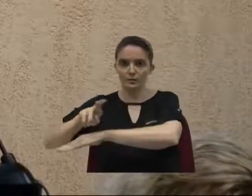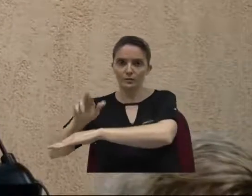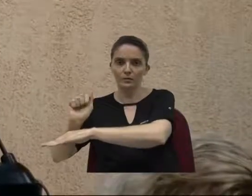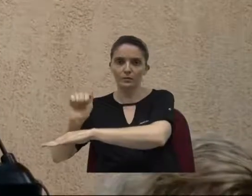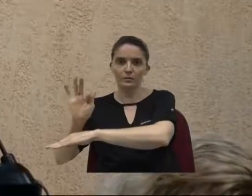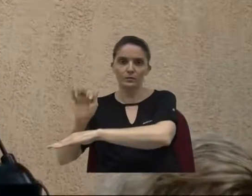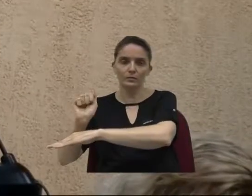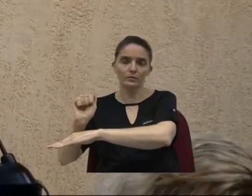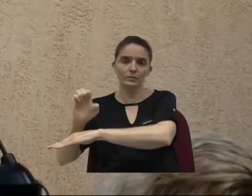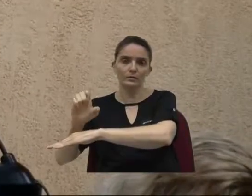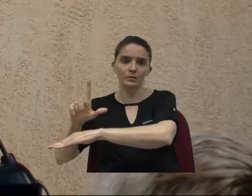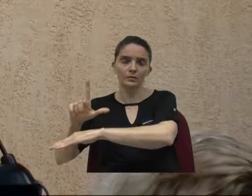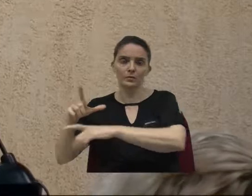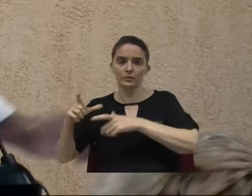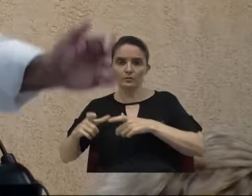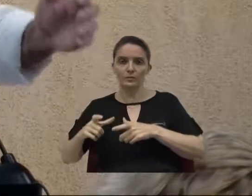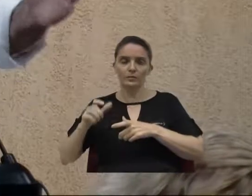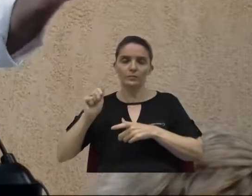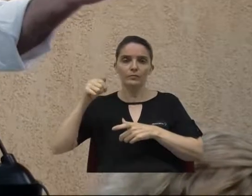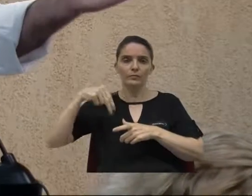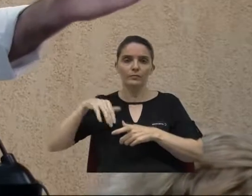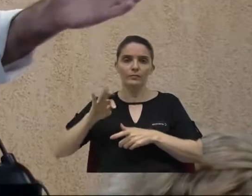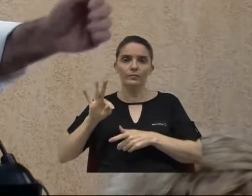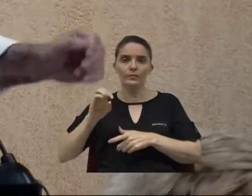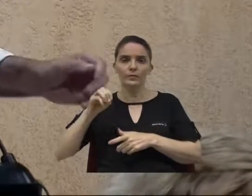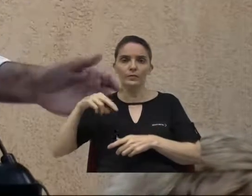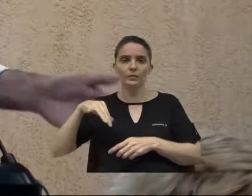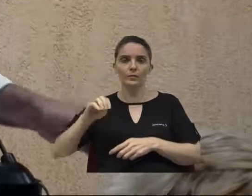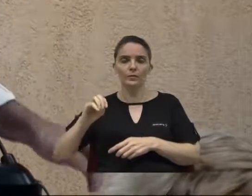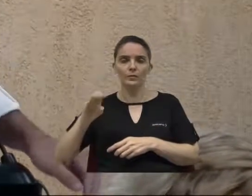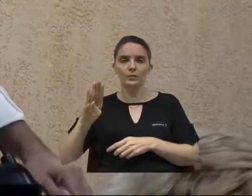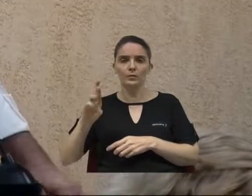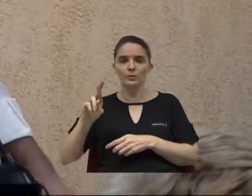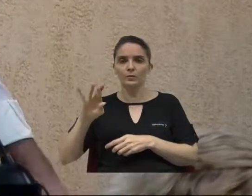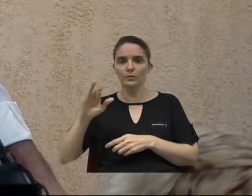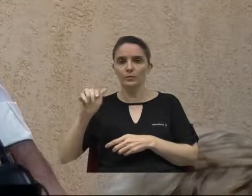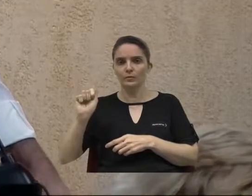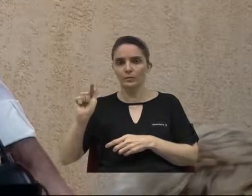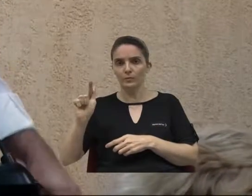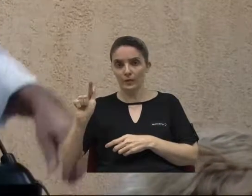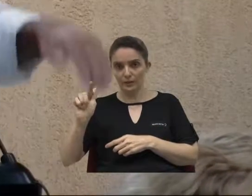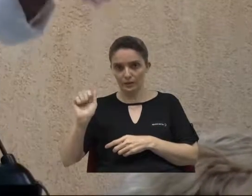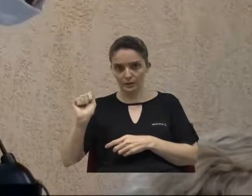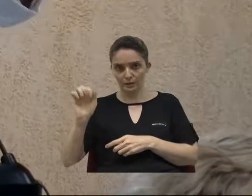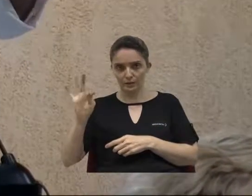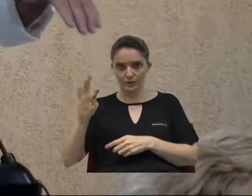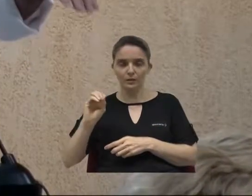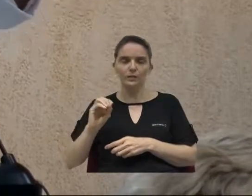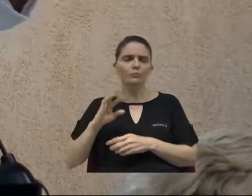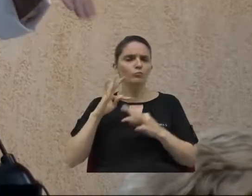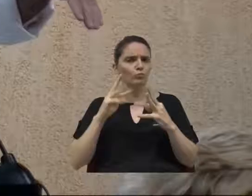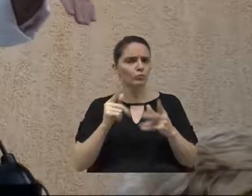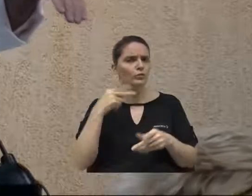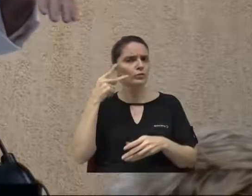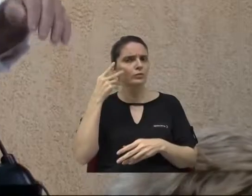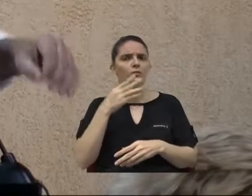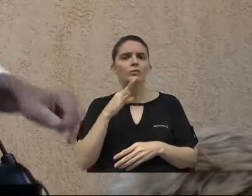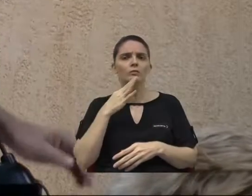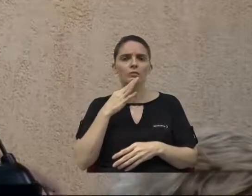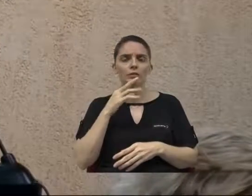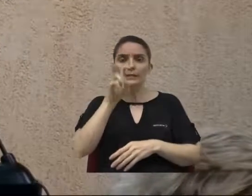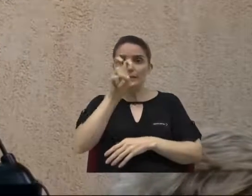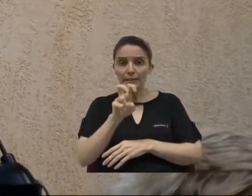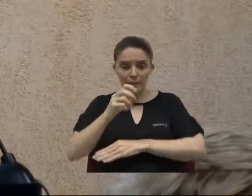ela fica lá no Antônio Brigato, onde que acho que a maioria dos vereadores, se não todos, conhece a região. E aquelas 5 ruas que tem no bairro